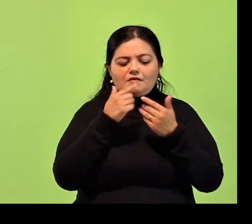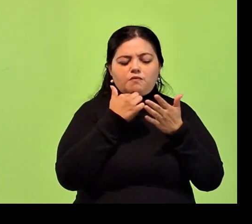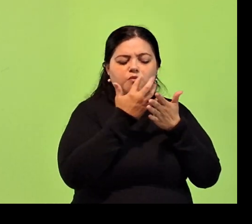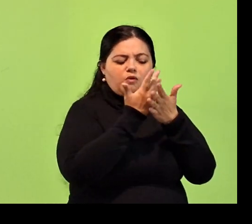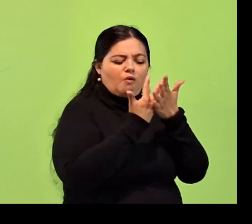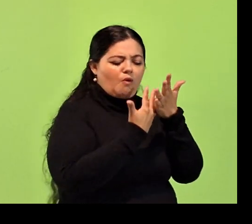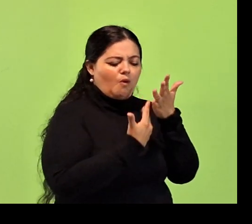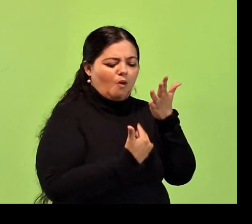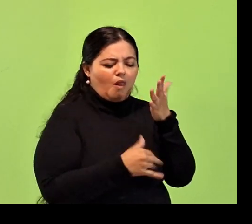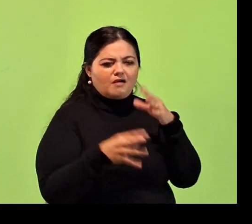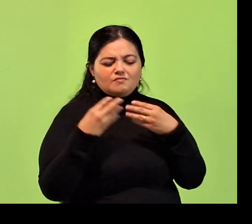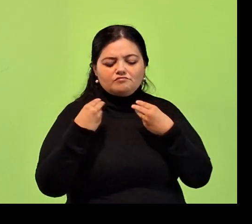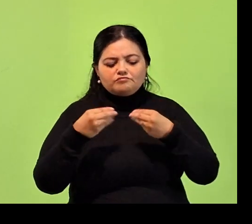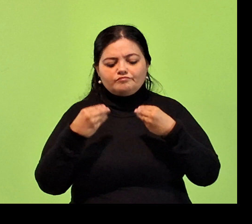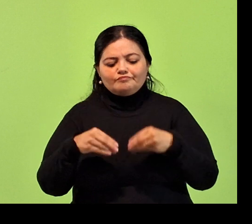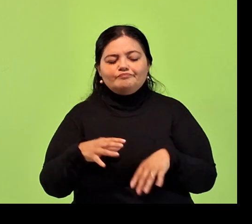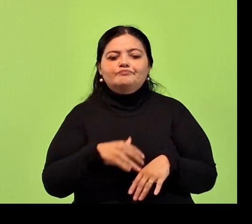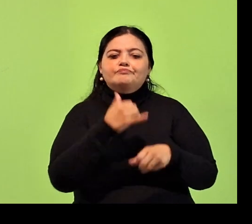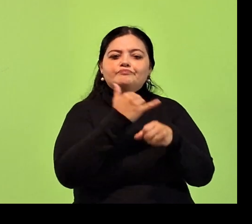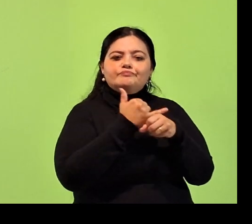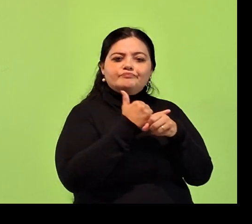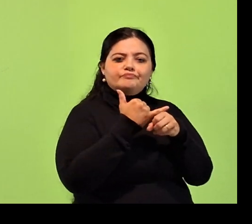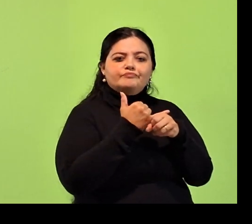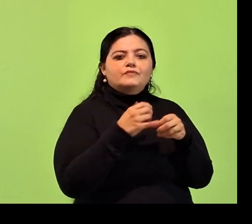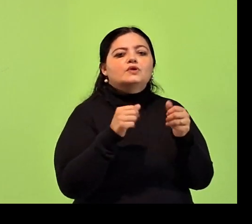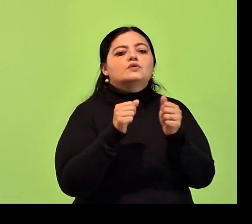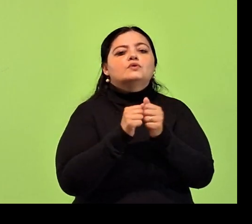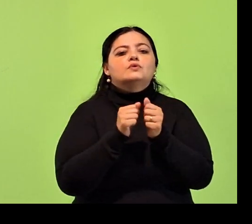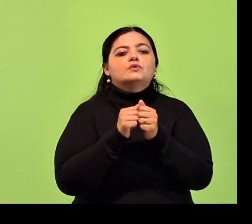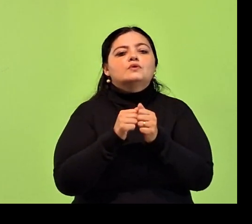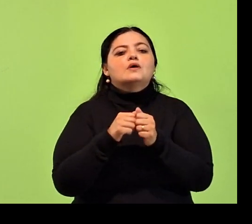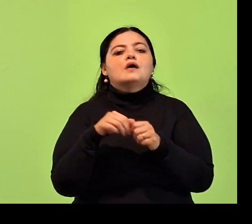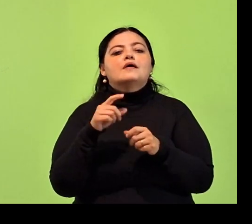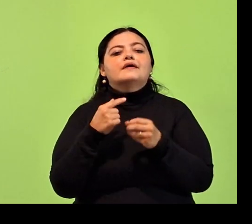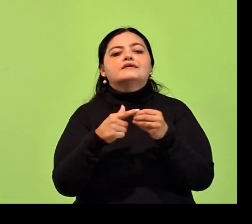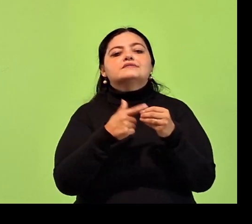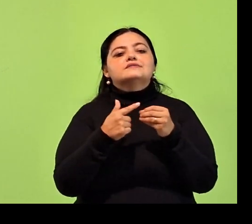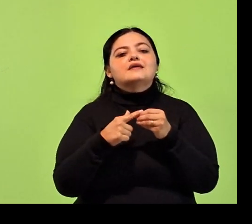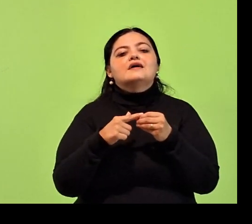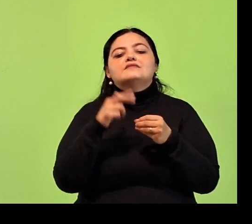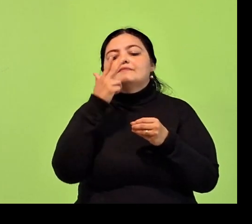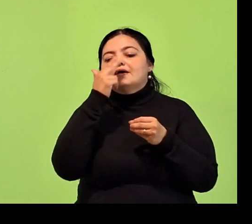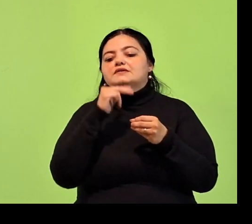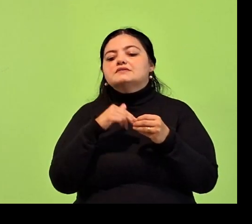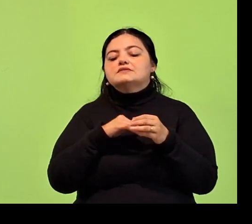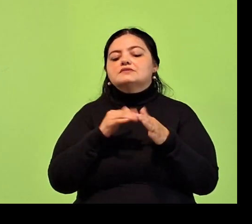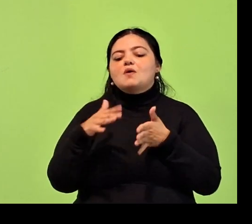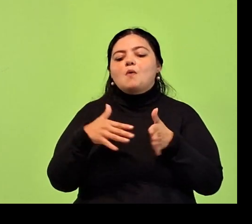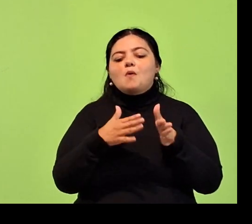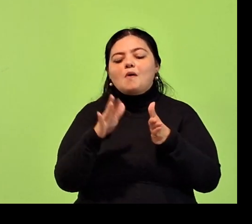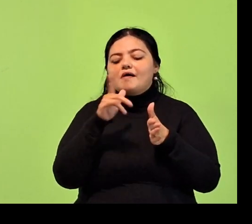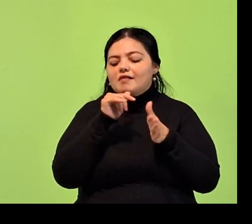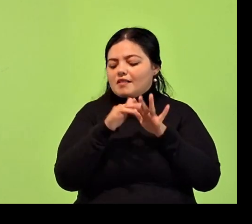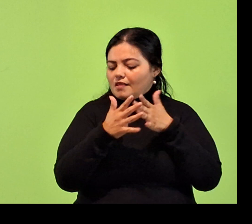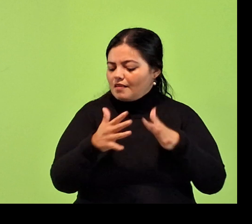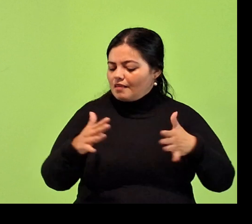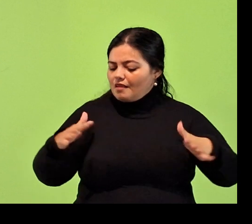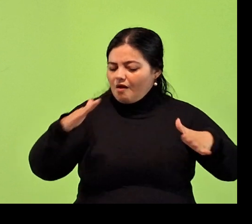plástico, metal e concreto com o qual a necrópole tentou soterrar os verdadeiros rios e oceanos.